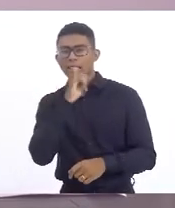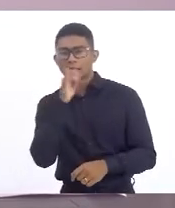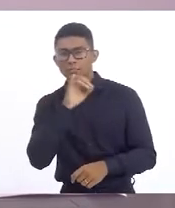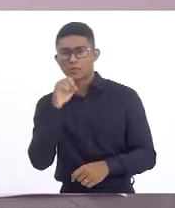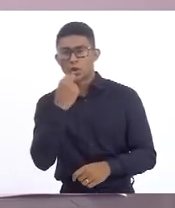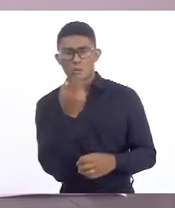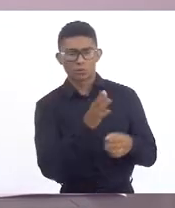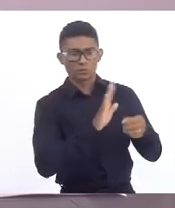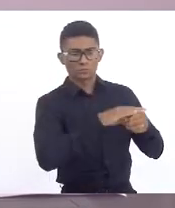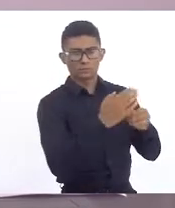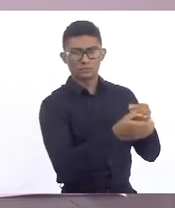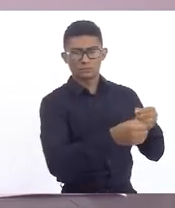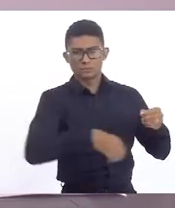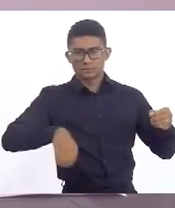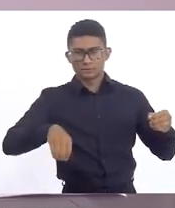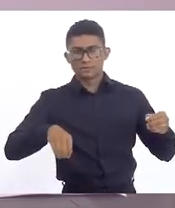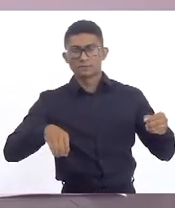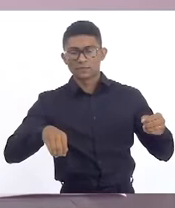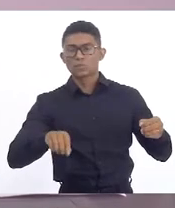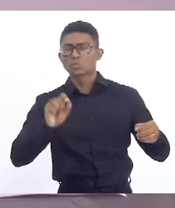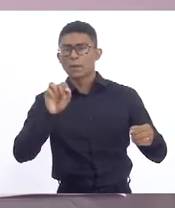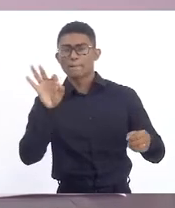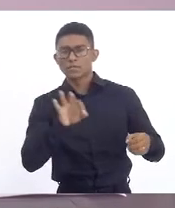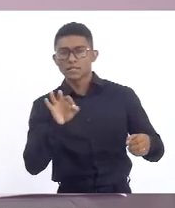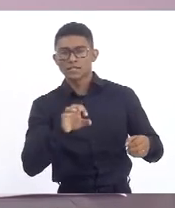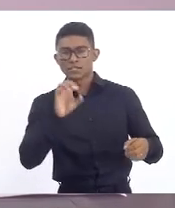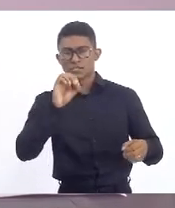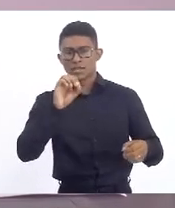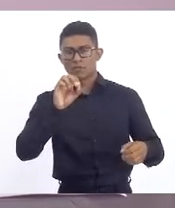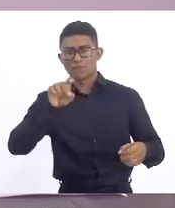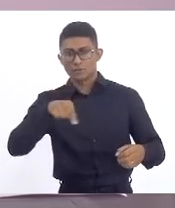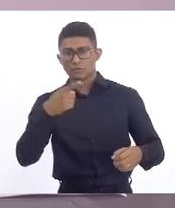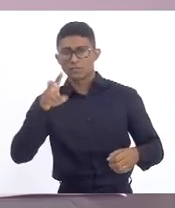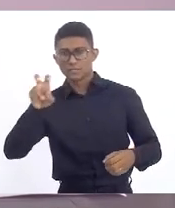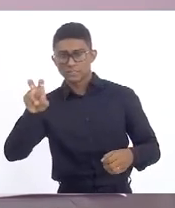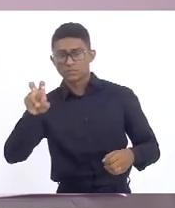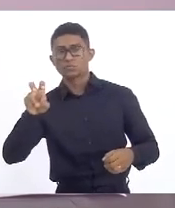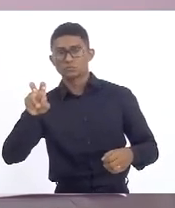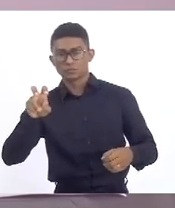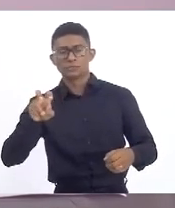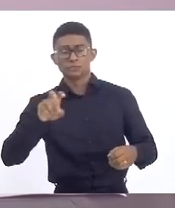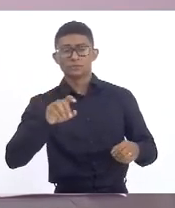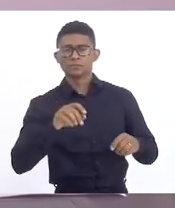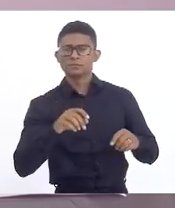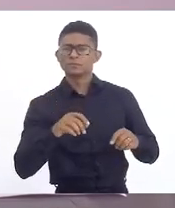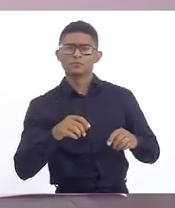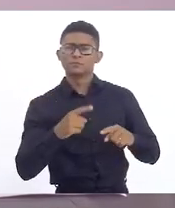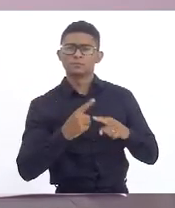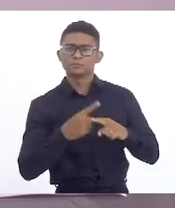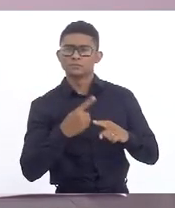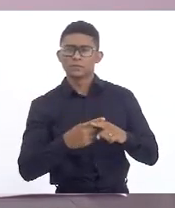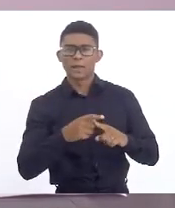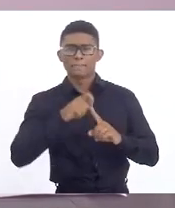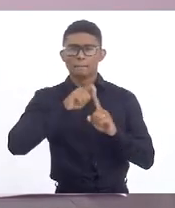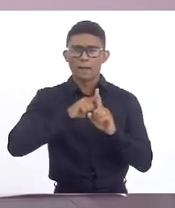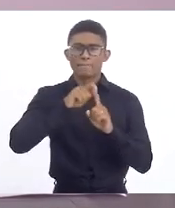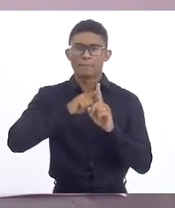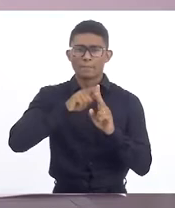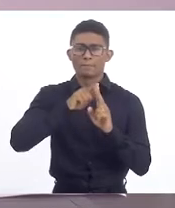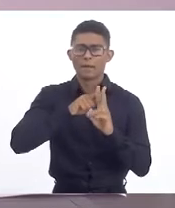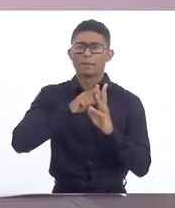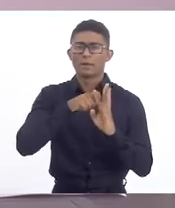de 0,5% sobre o somatório das receitas das tarifas oferidas mensalmente